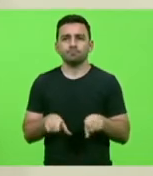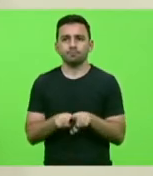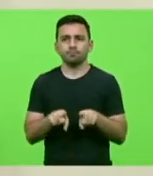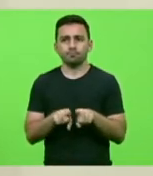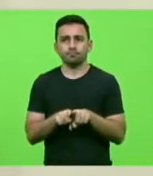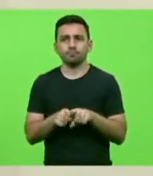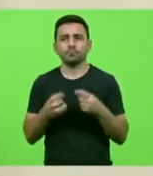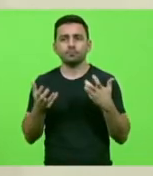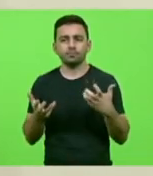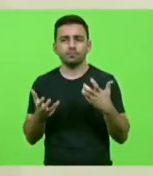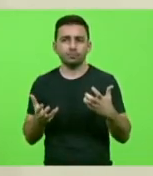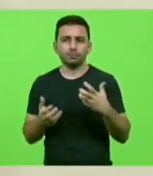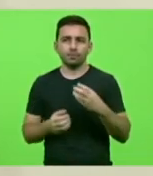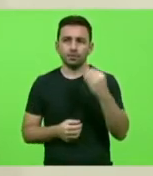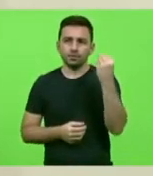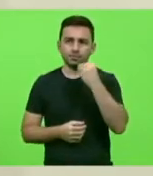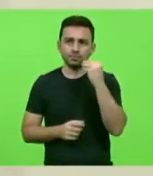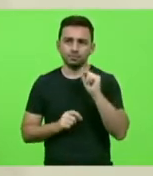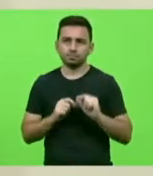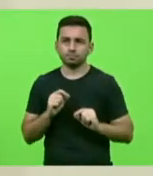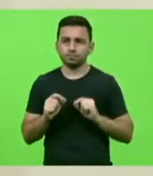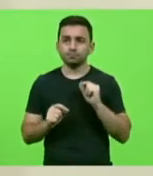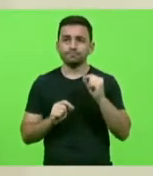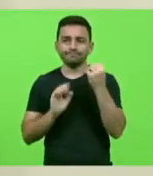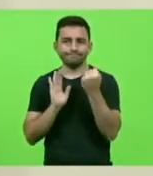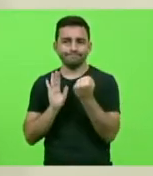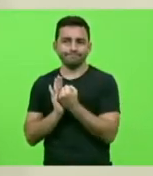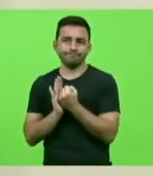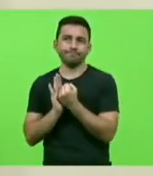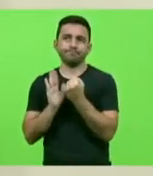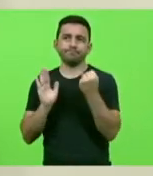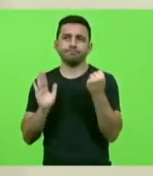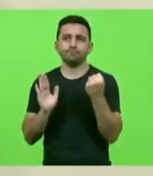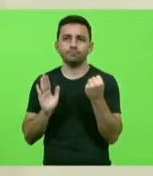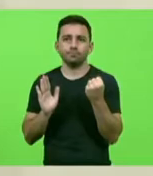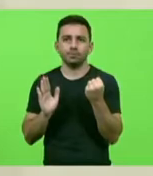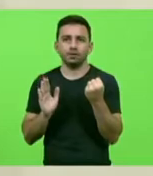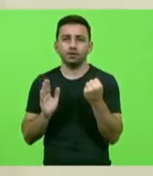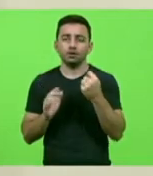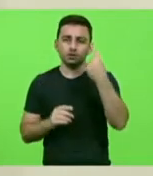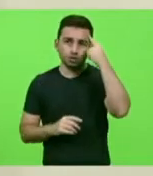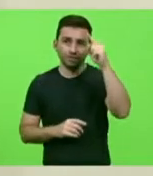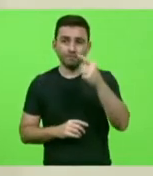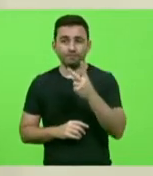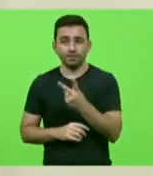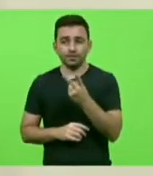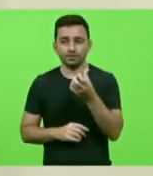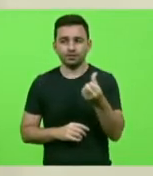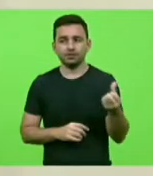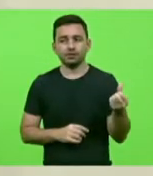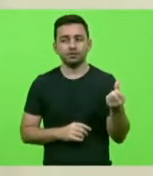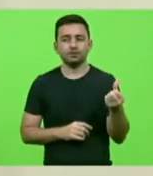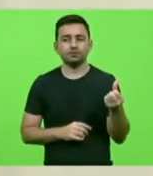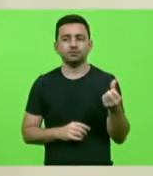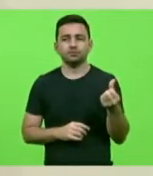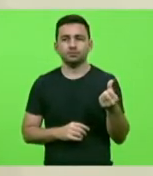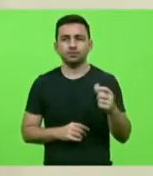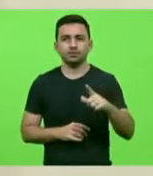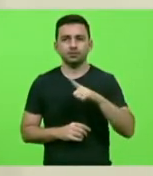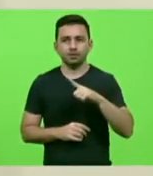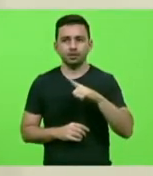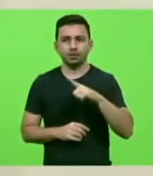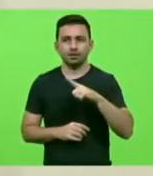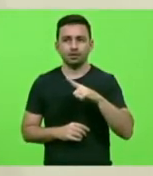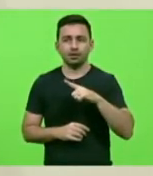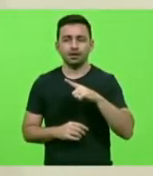queria aproveitar, senhor presidente, para registrar que dia 26 de abril agora é o aniversário